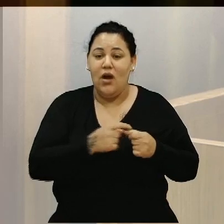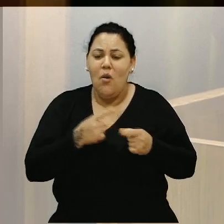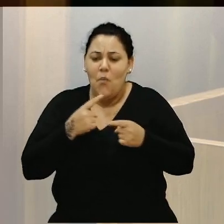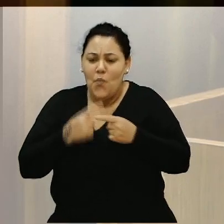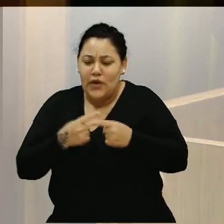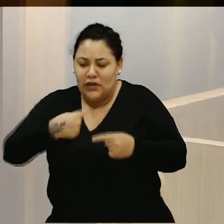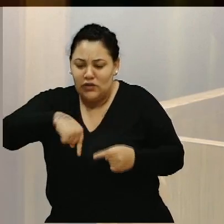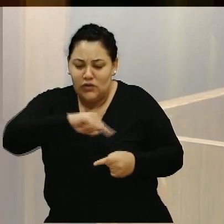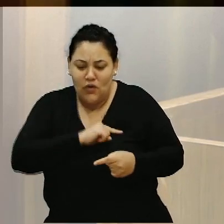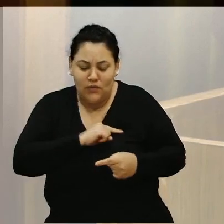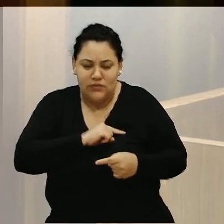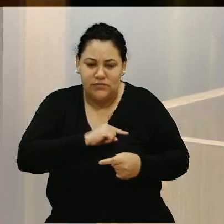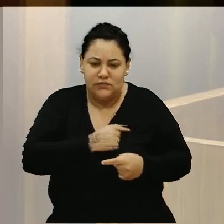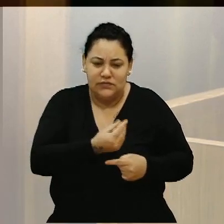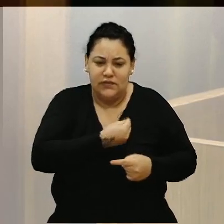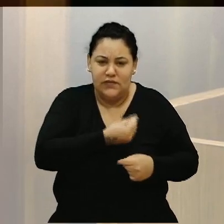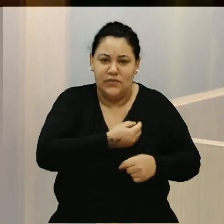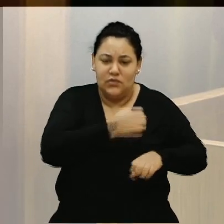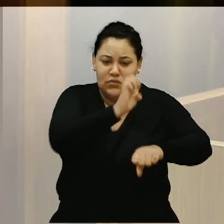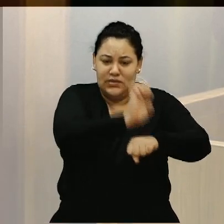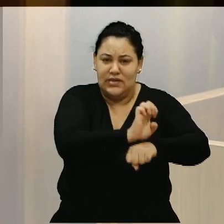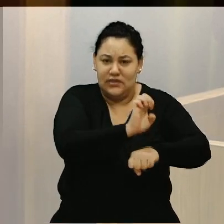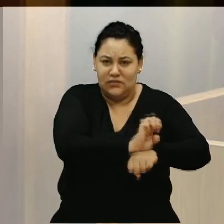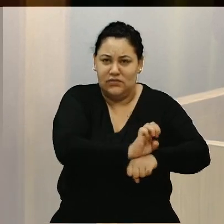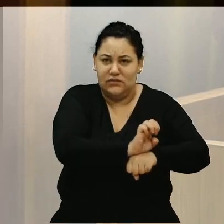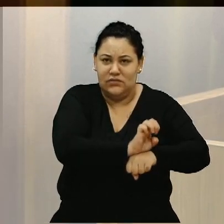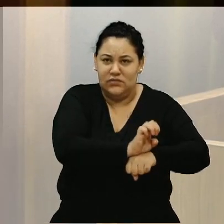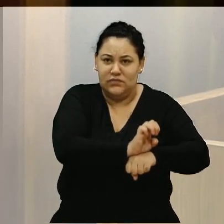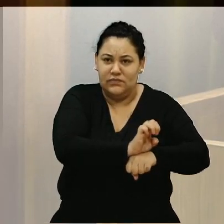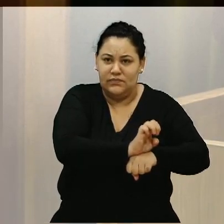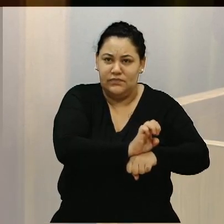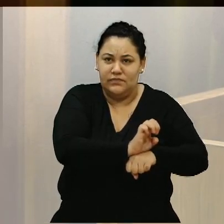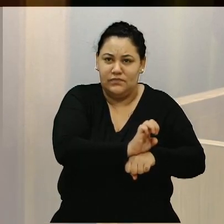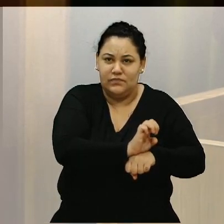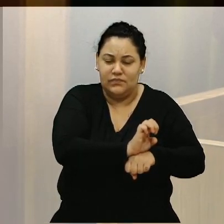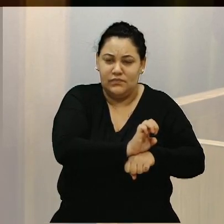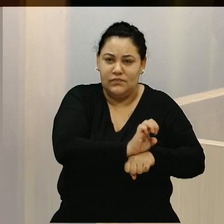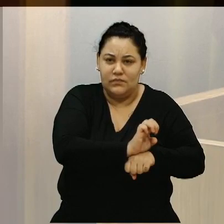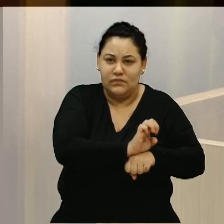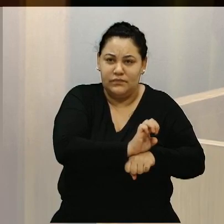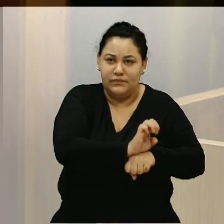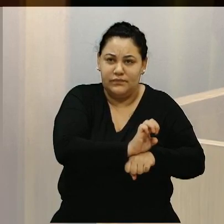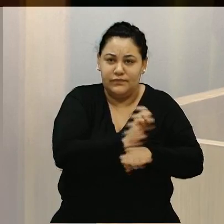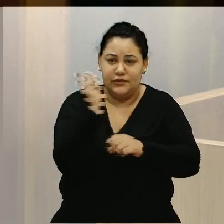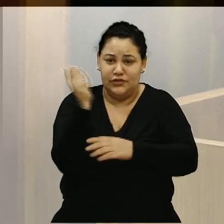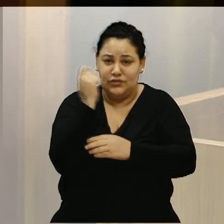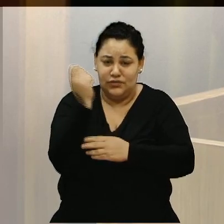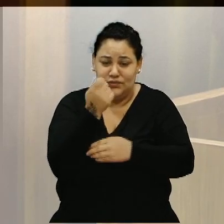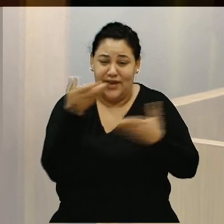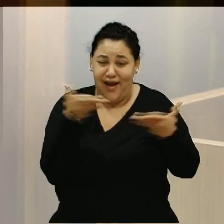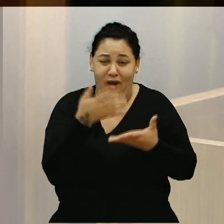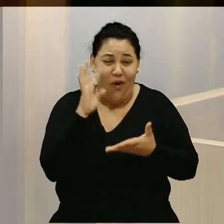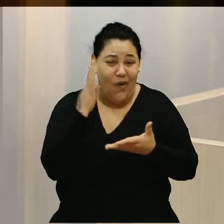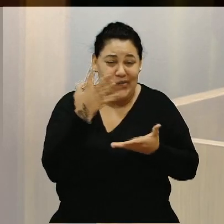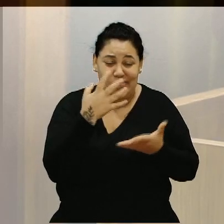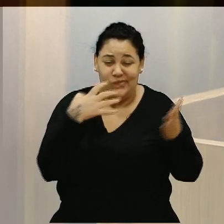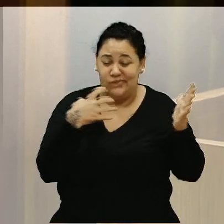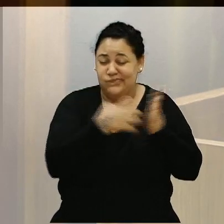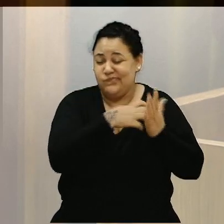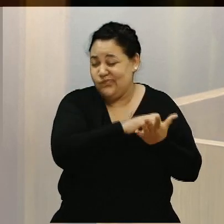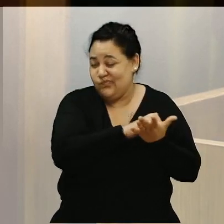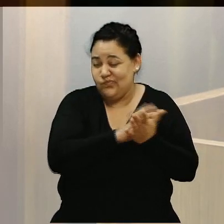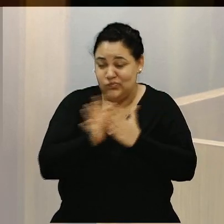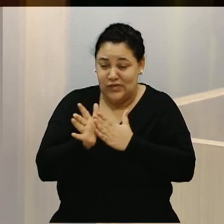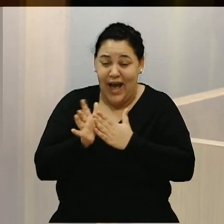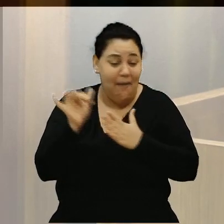estado que passa uma situação muito triste, a pior ao longo da